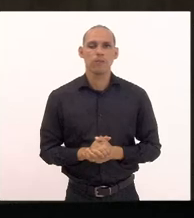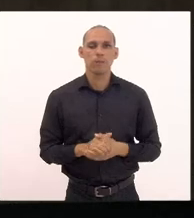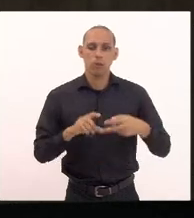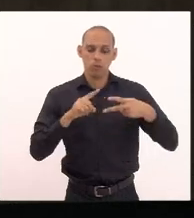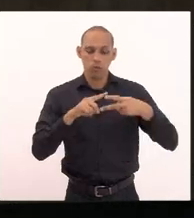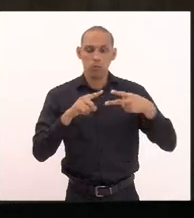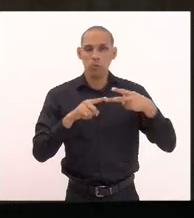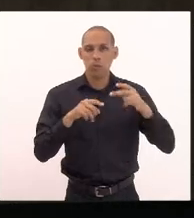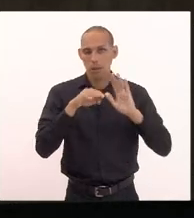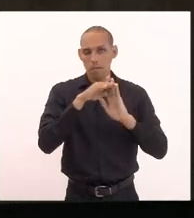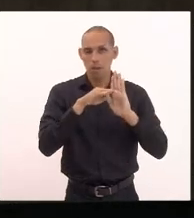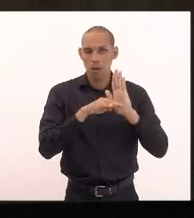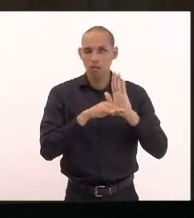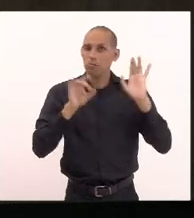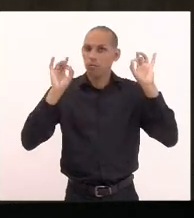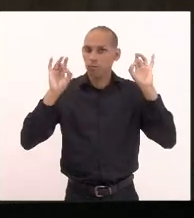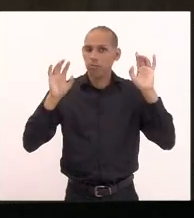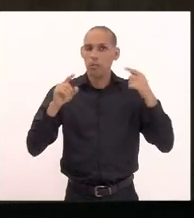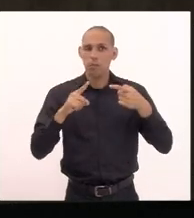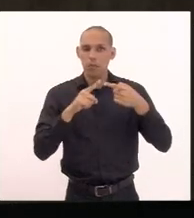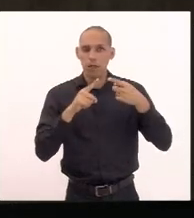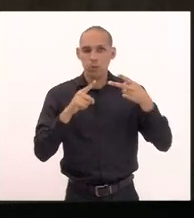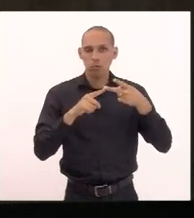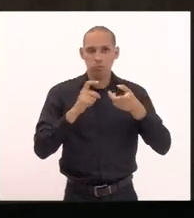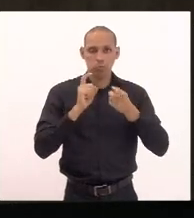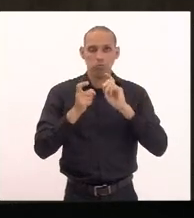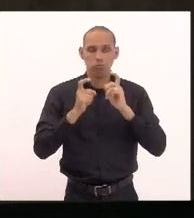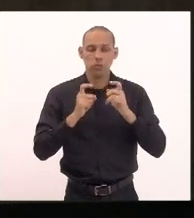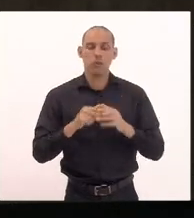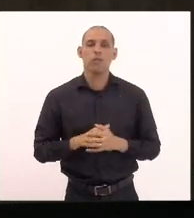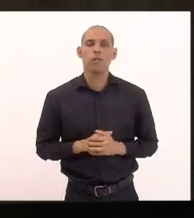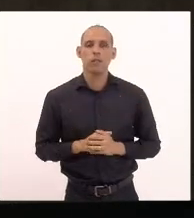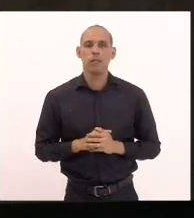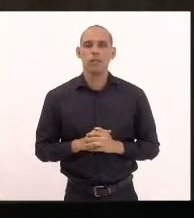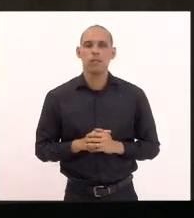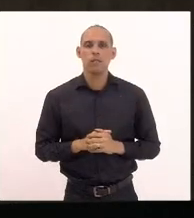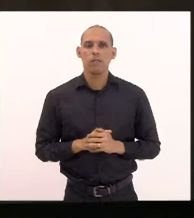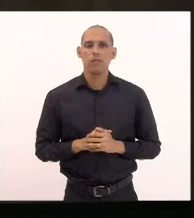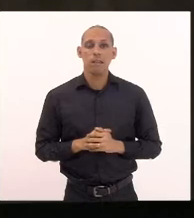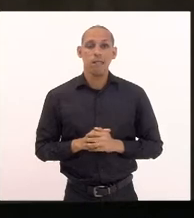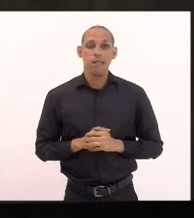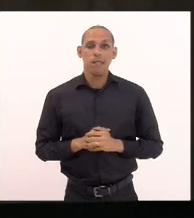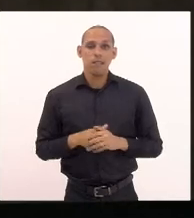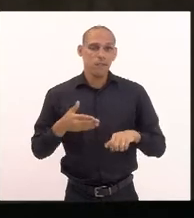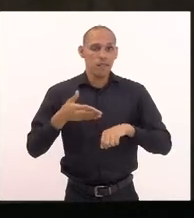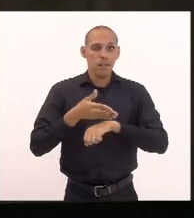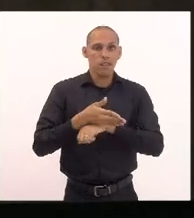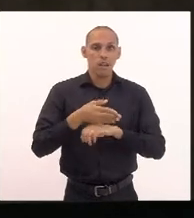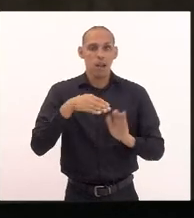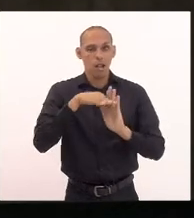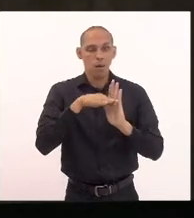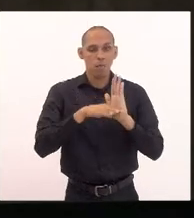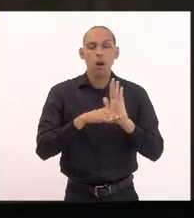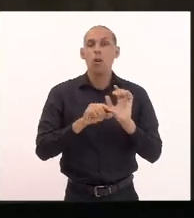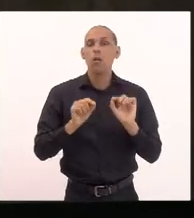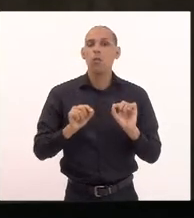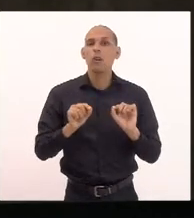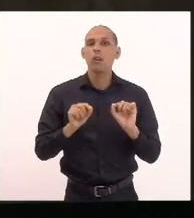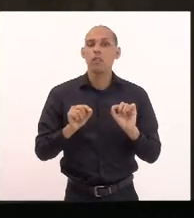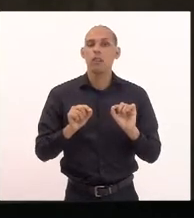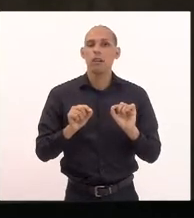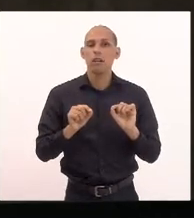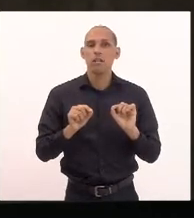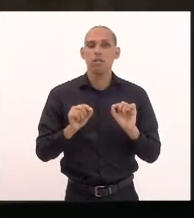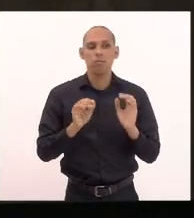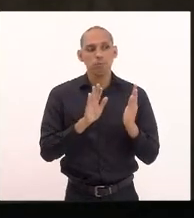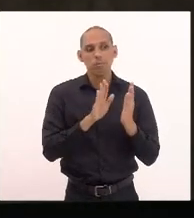pautas extraordinárias, da primeira e da segunda sessão extraordinária, entraram na pauta exatamente para fazer